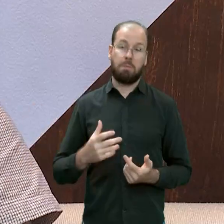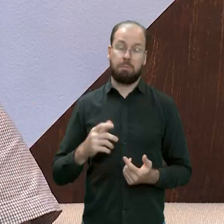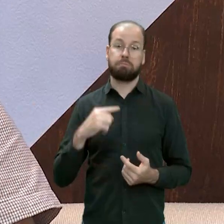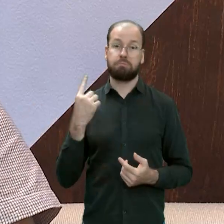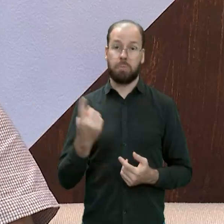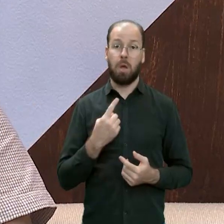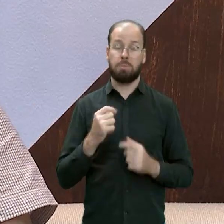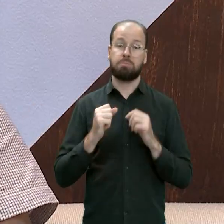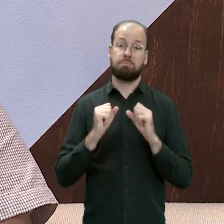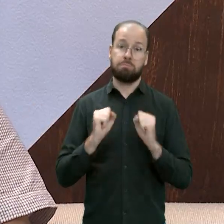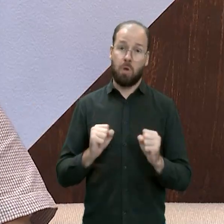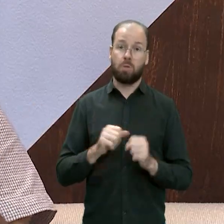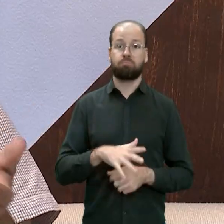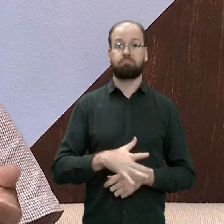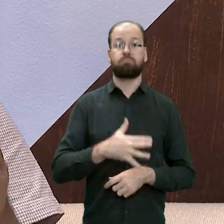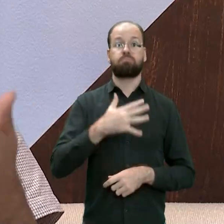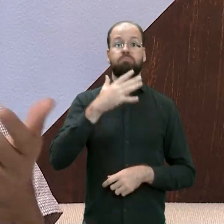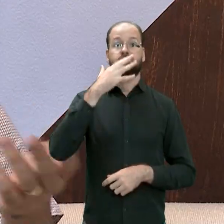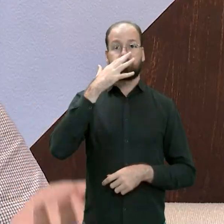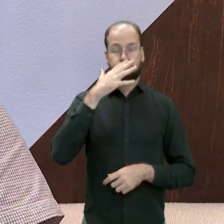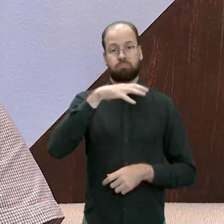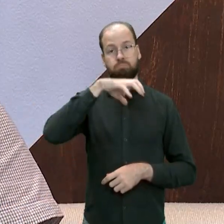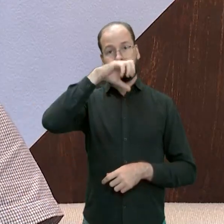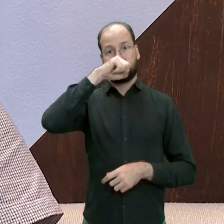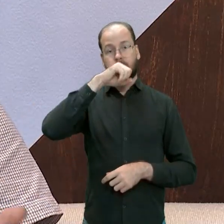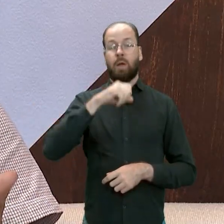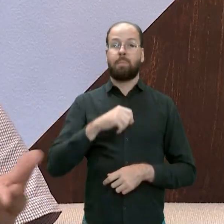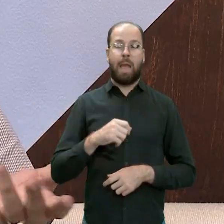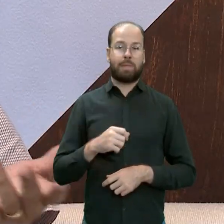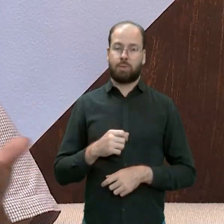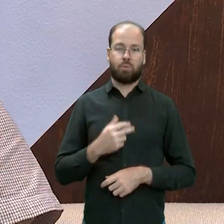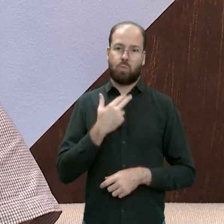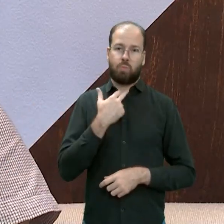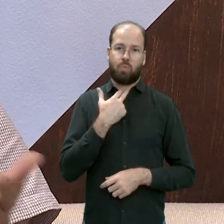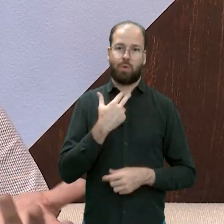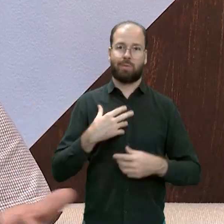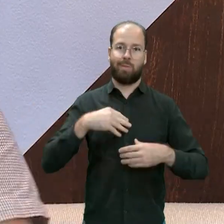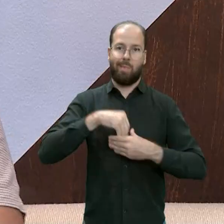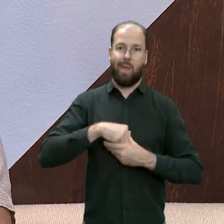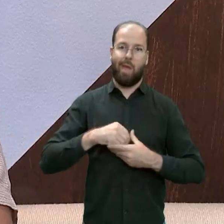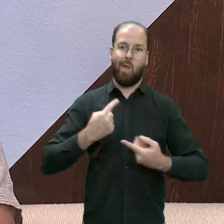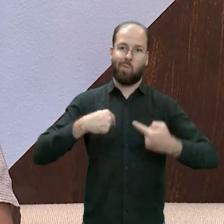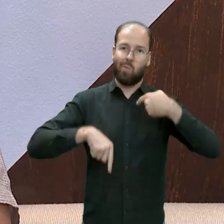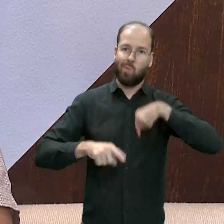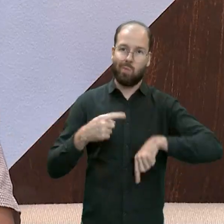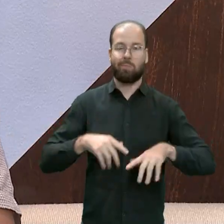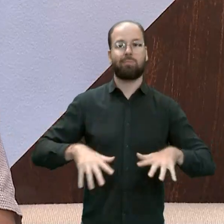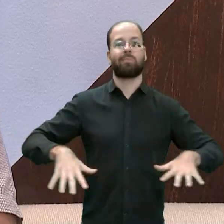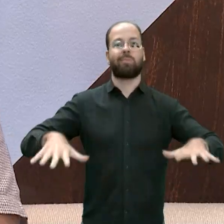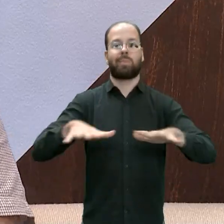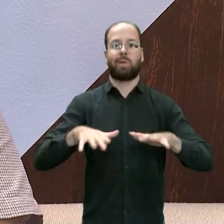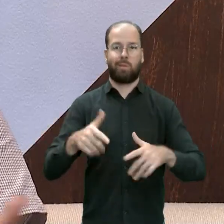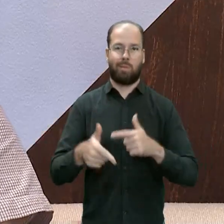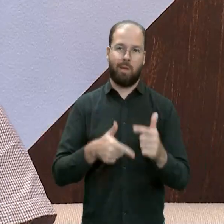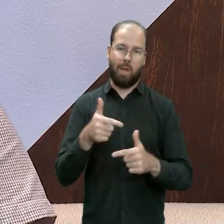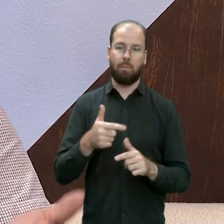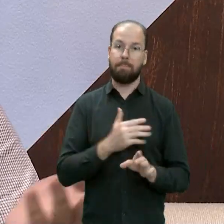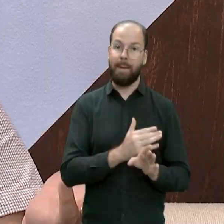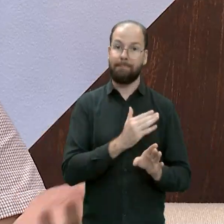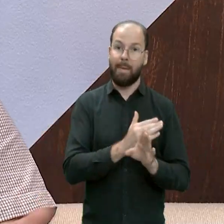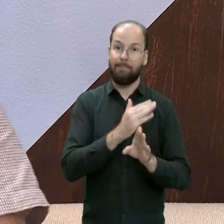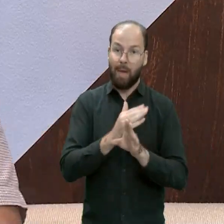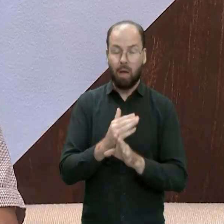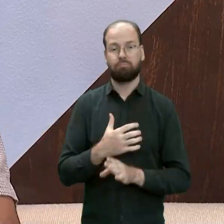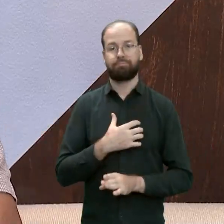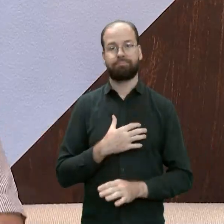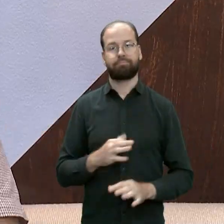vias respiratórias que não deveriam estar presentes no nosso ambiente. Então, mapeando eles, com certeza a gente pode reduzir o risco